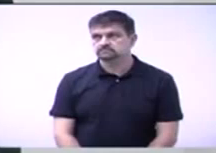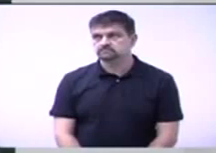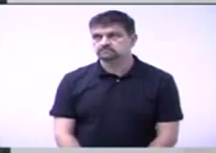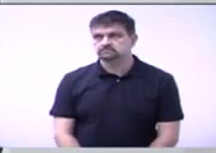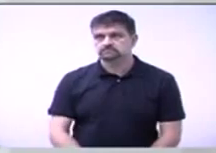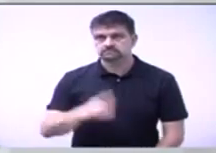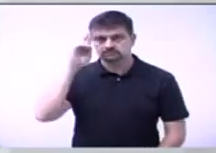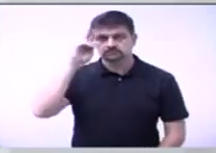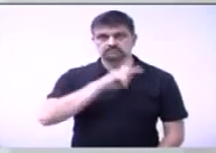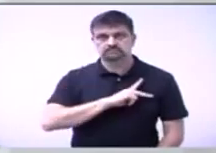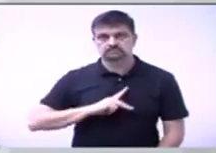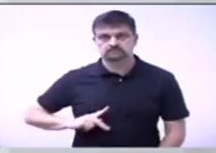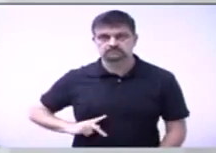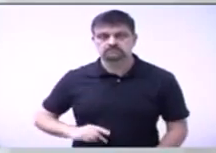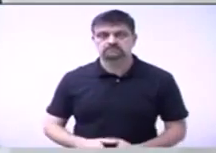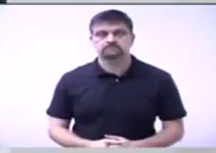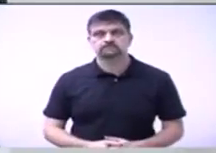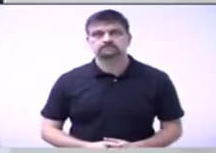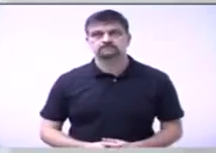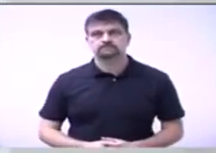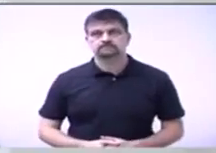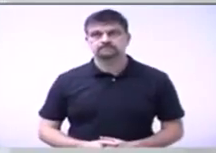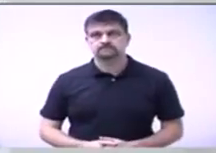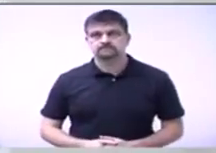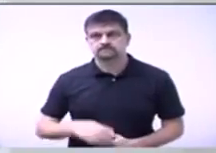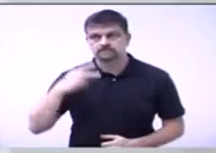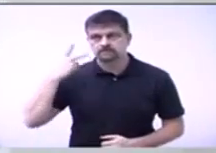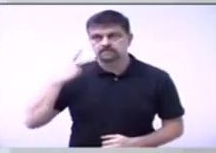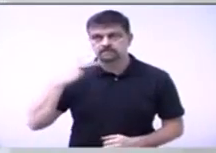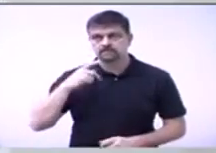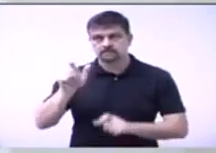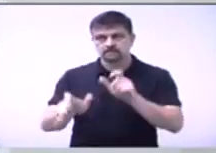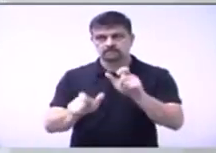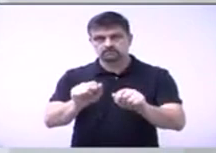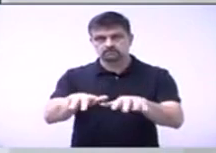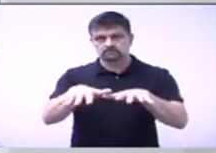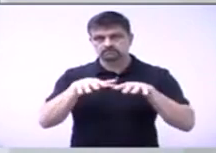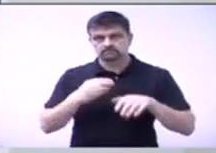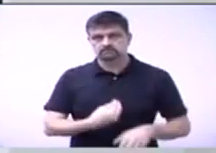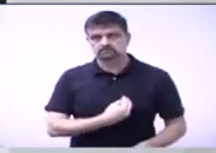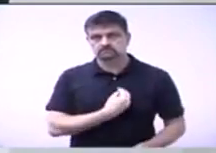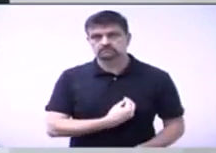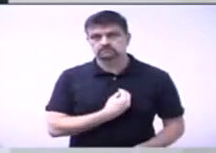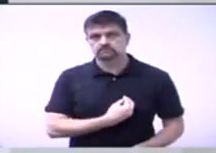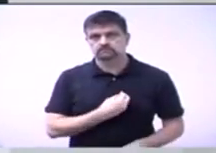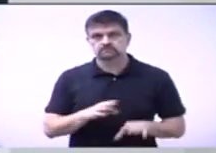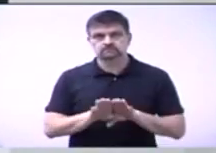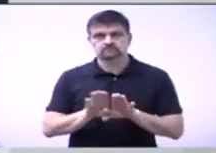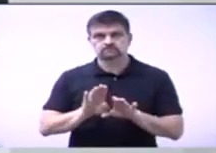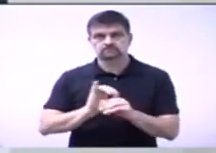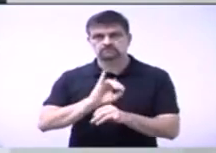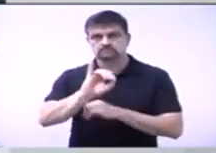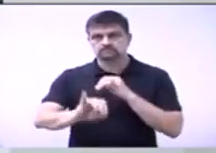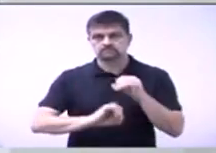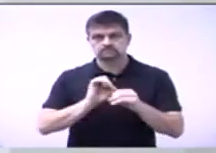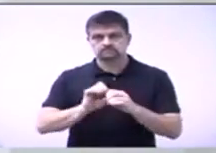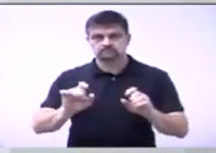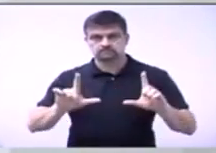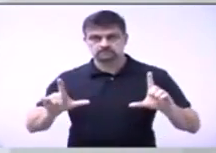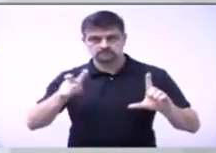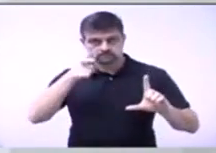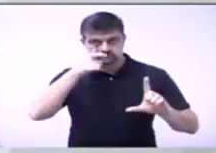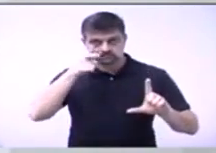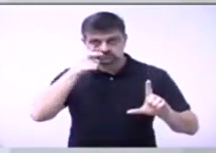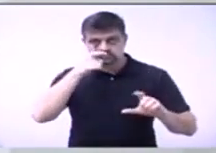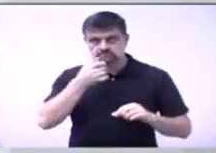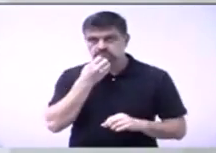Senhor presidente, nobres colegas, a toda a população aqui presente, aqueles que nos assistem pela internet,